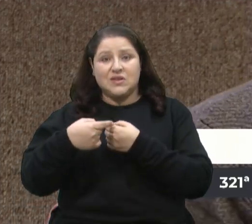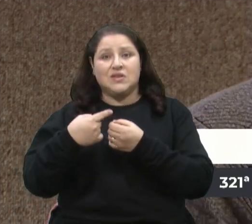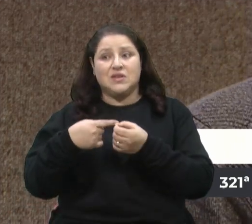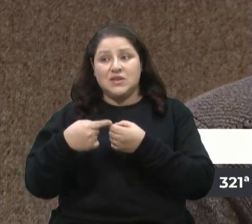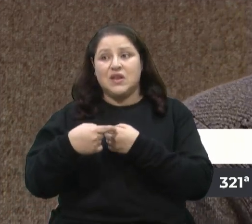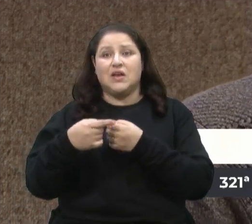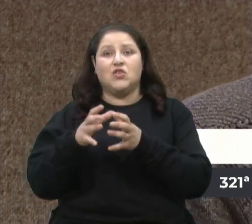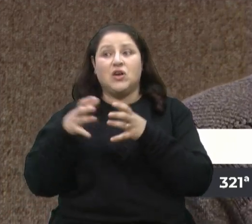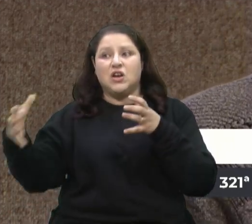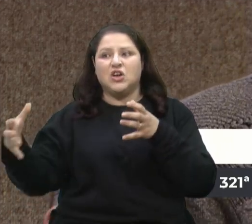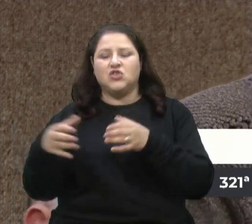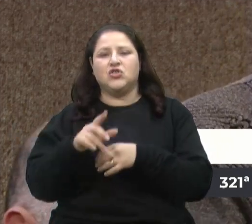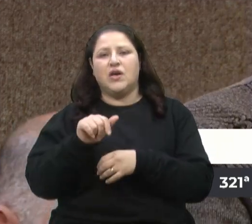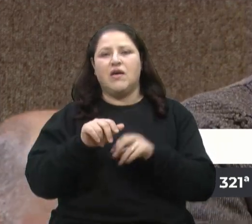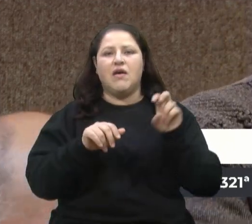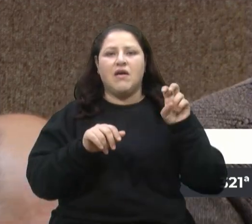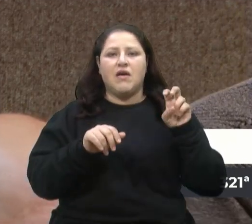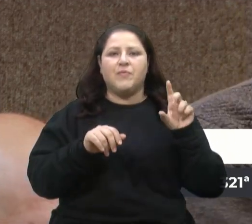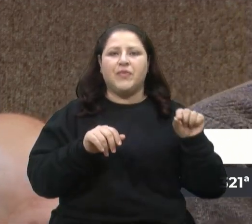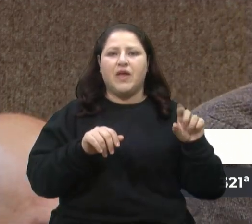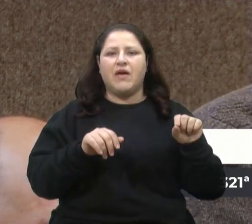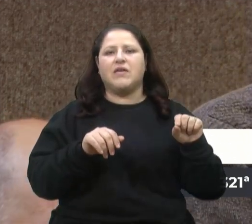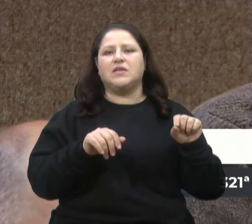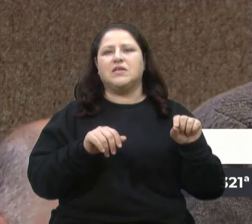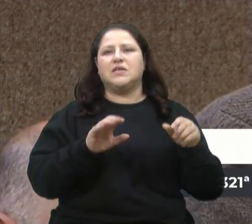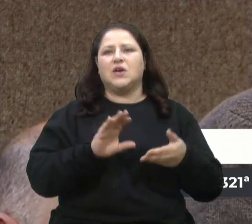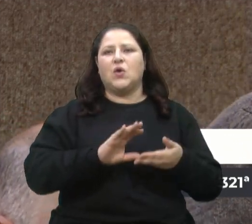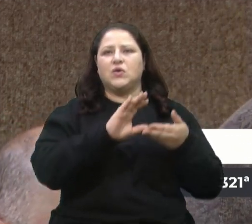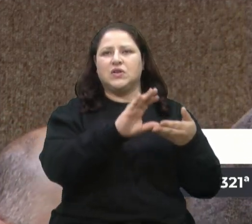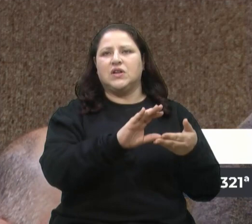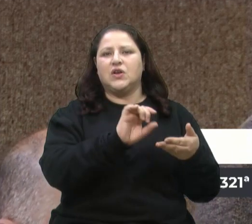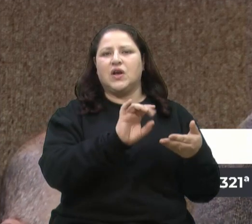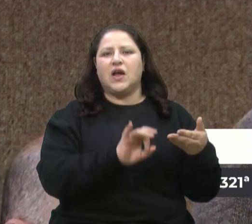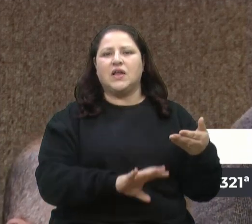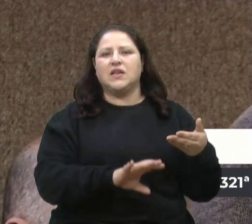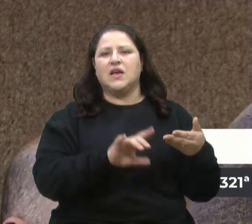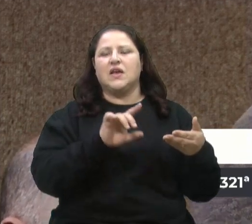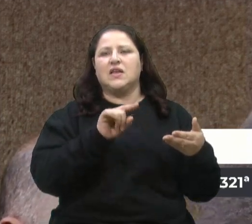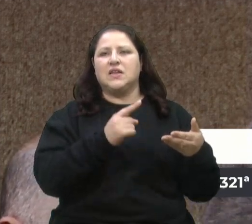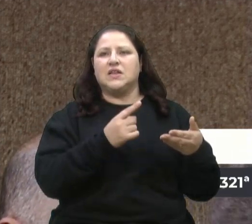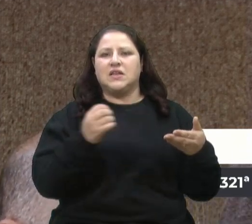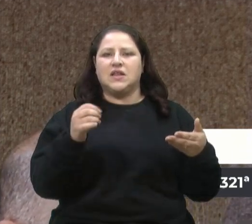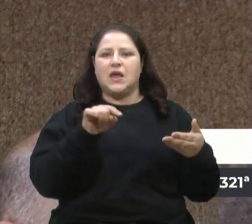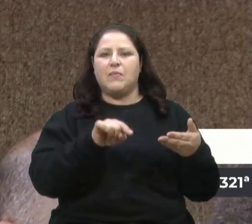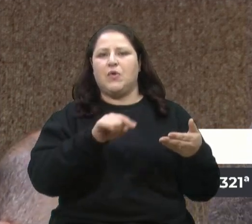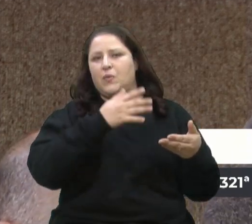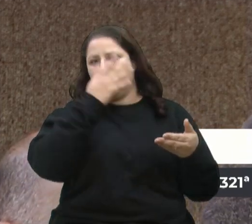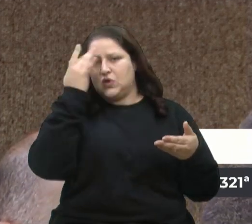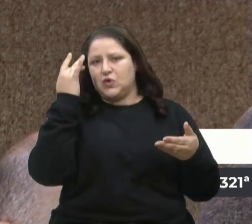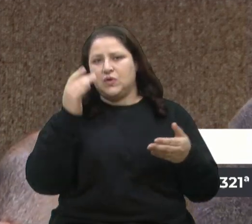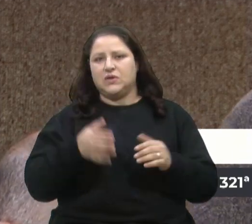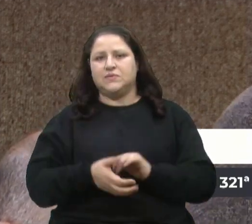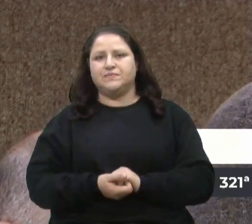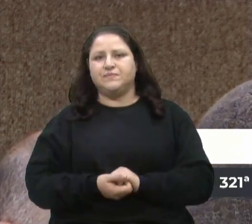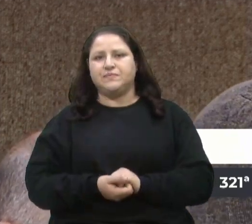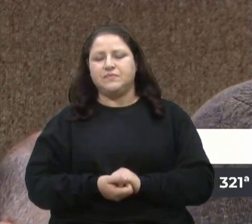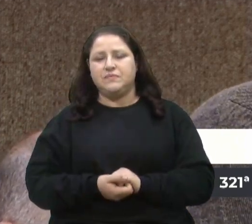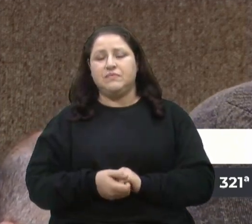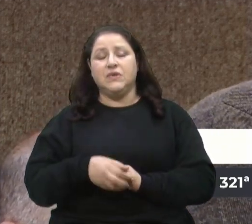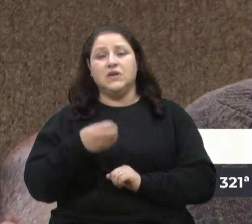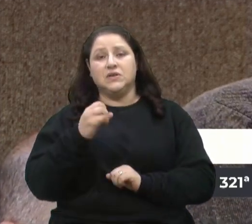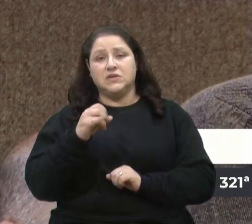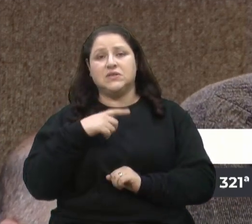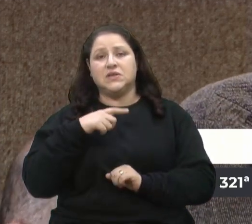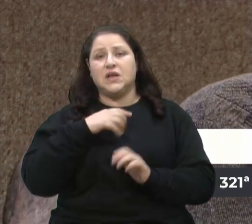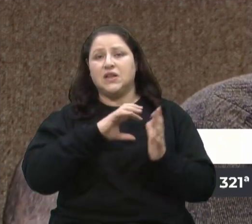cada... 10 conselheiros para cada 100 mil habitantes. Agora, se a gente pegar os